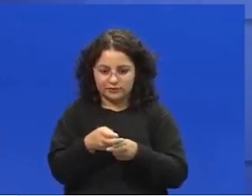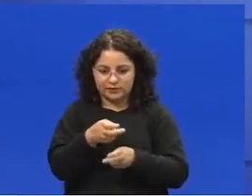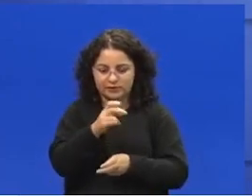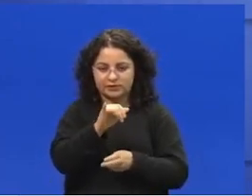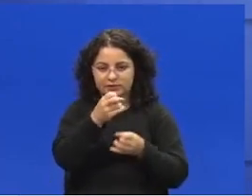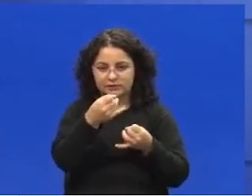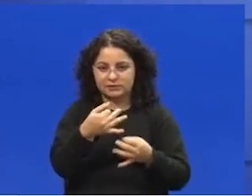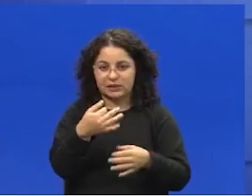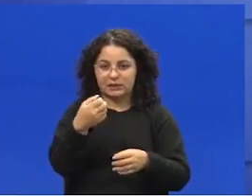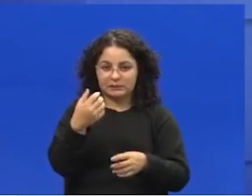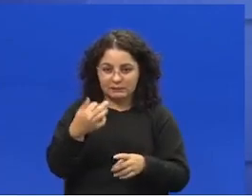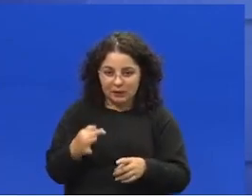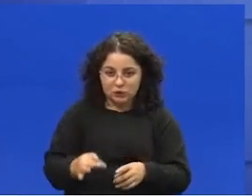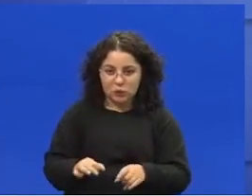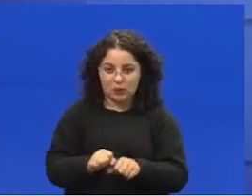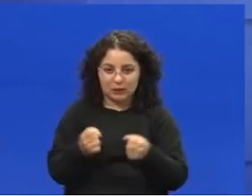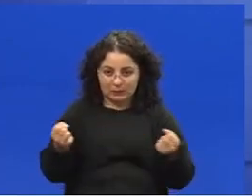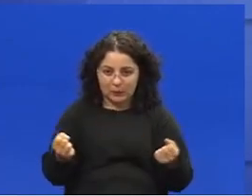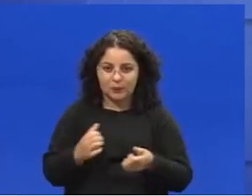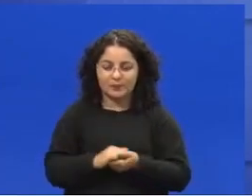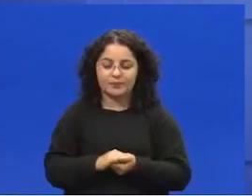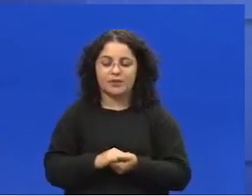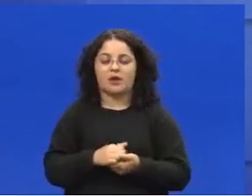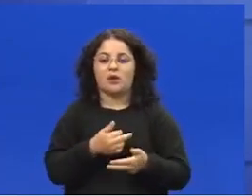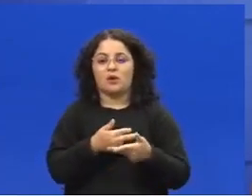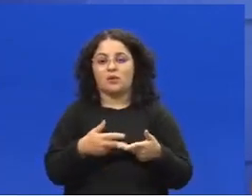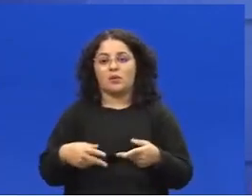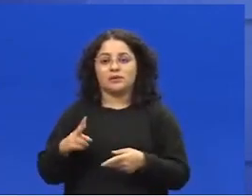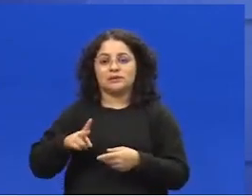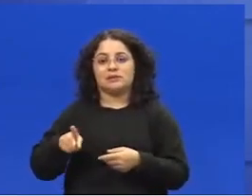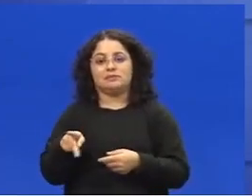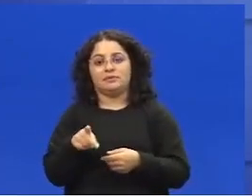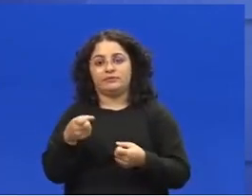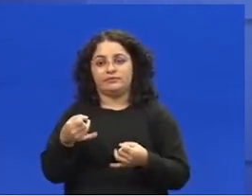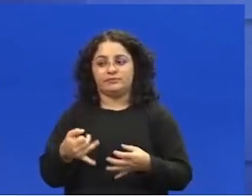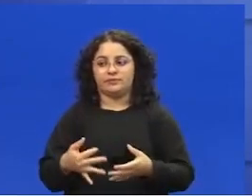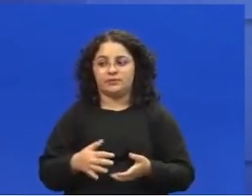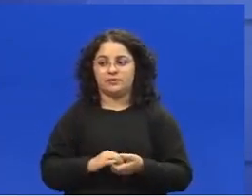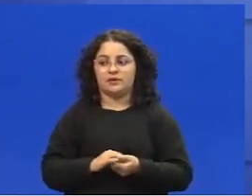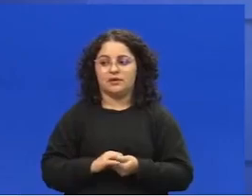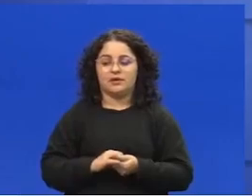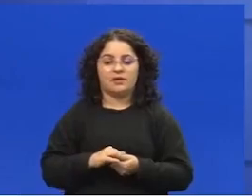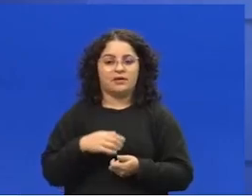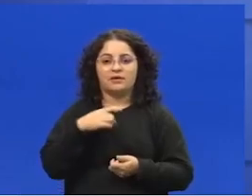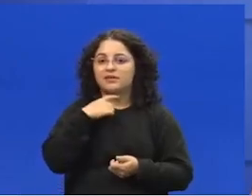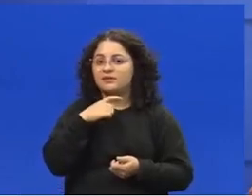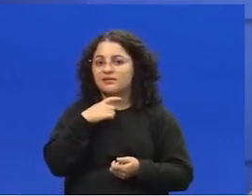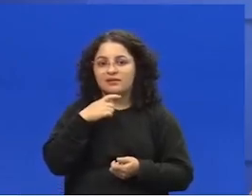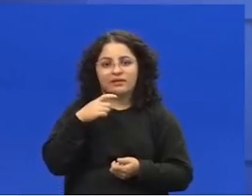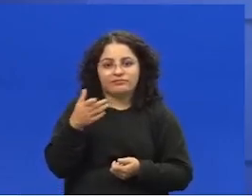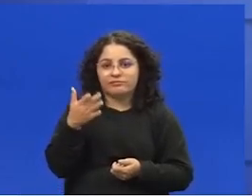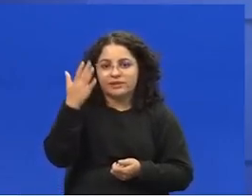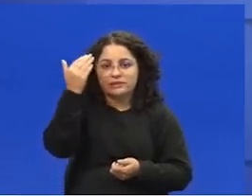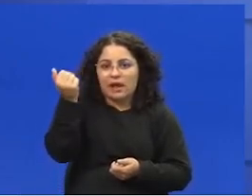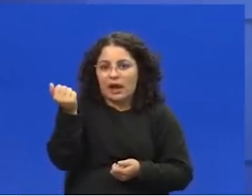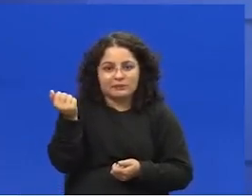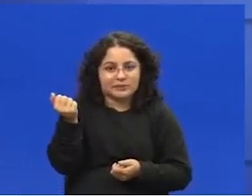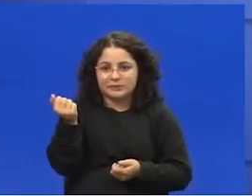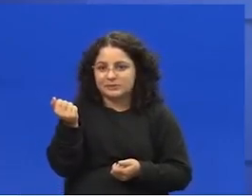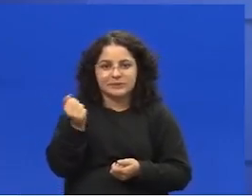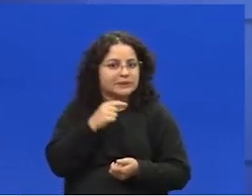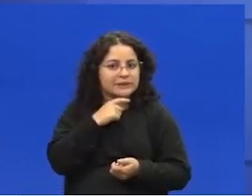fala de trauma? Uma coisa que eu sempre falo, ninguém nunca sabe o que vai acontecer após um evento